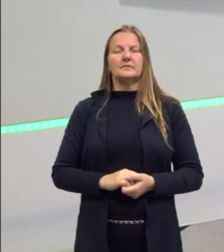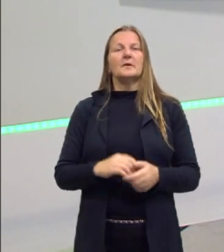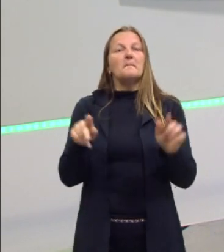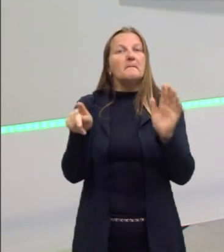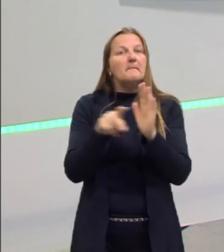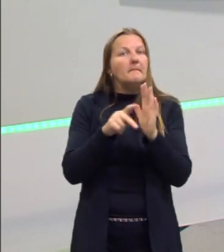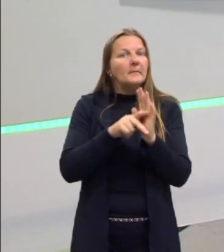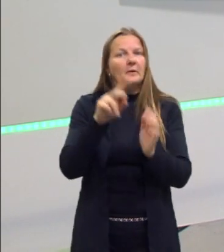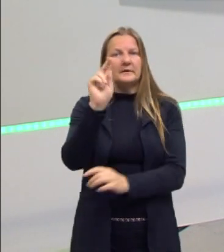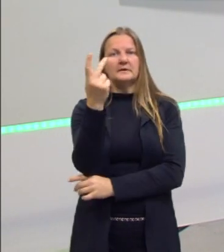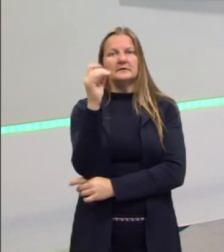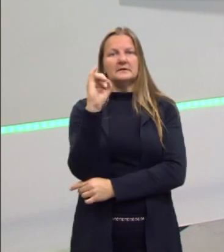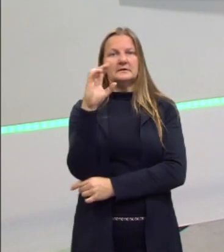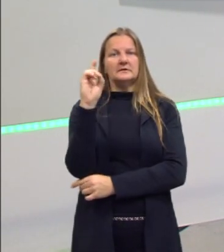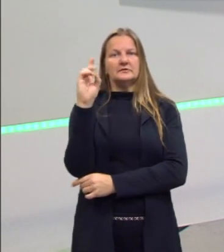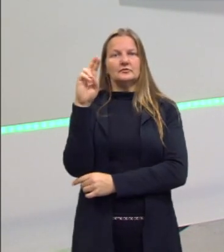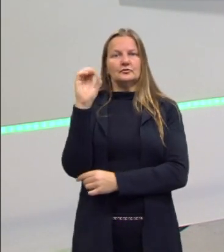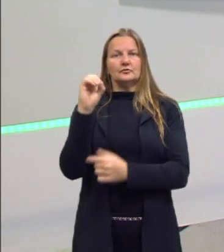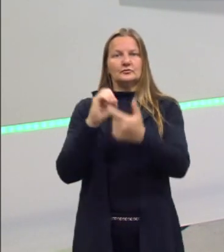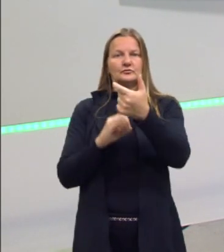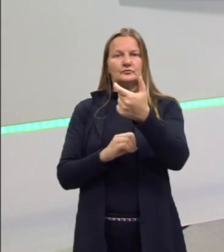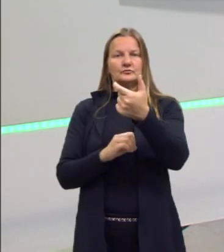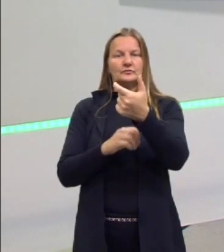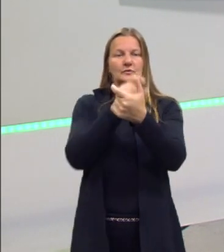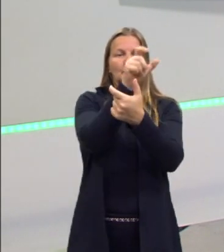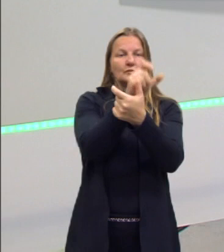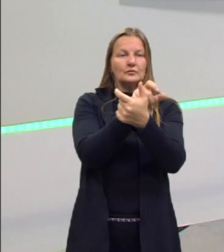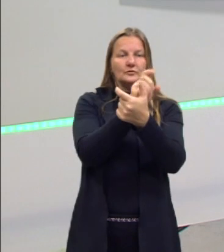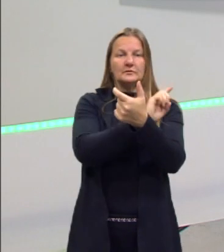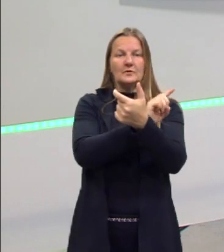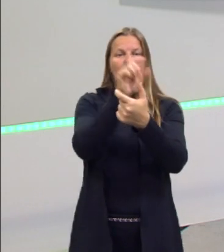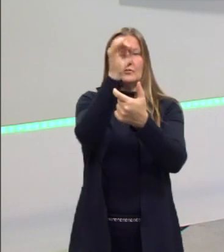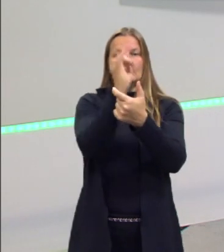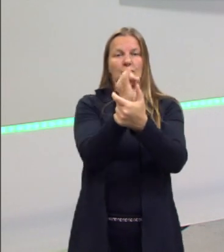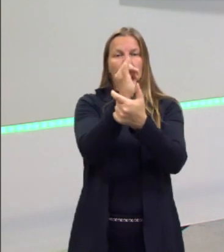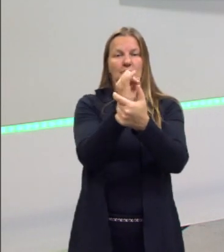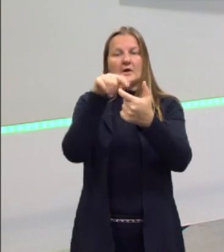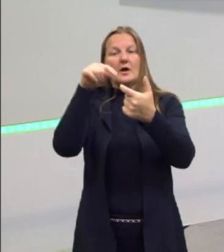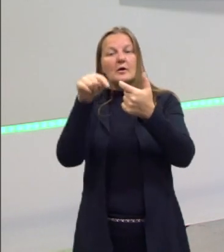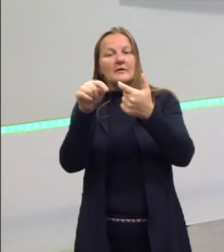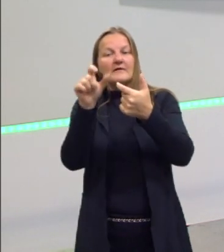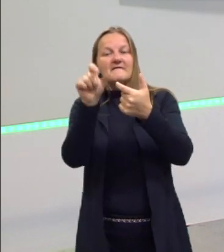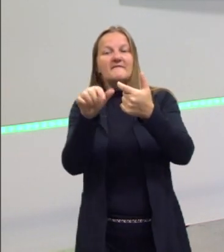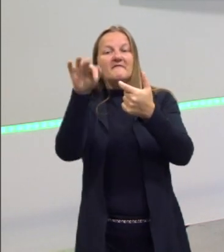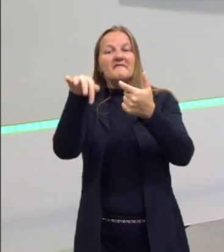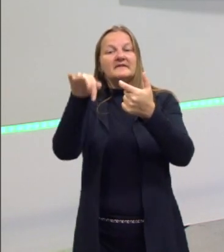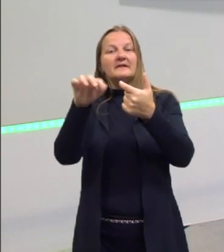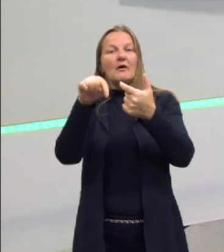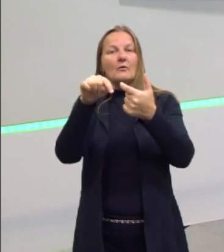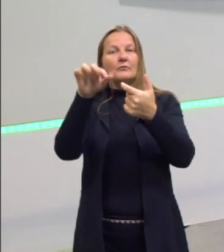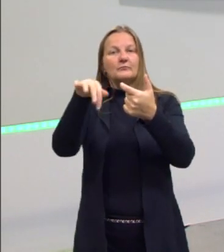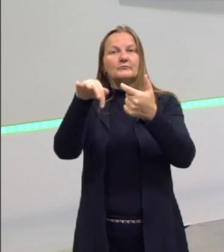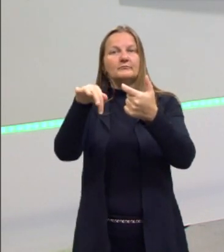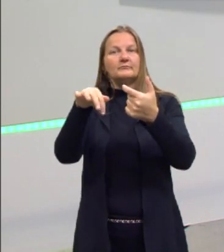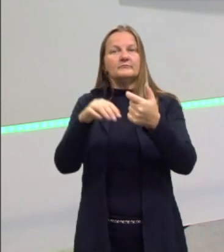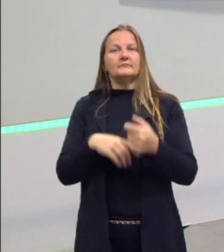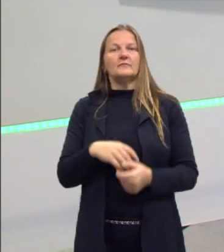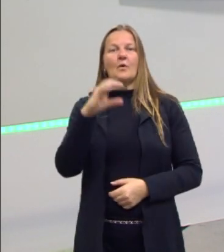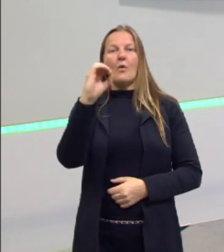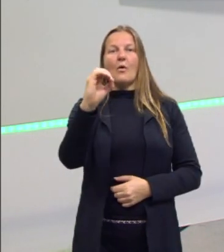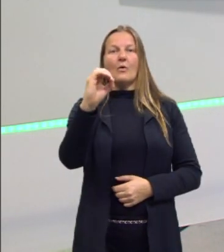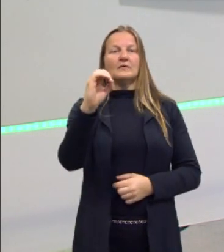na então o sufixo dos hidrocarbonetos a terminação né da nomenclatura é somente